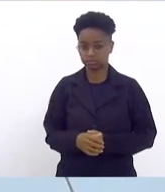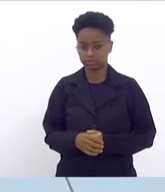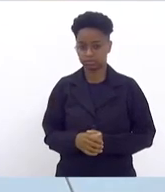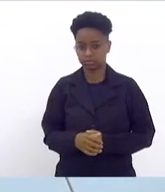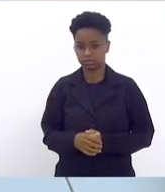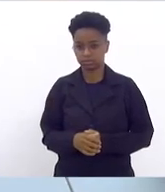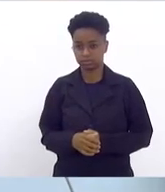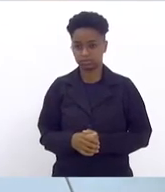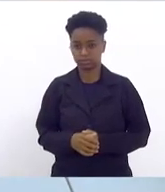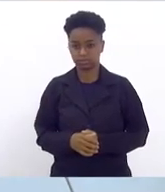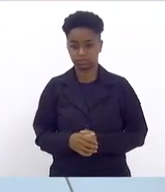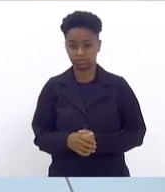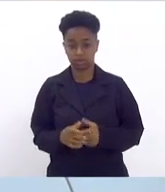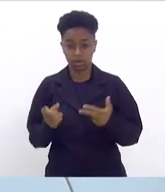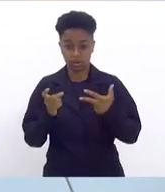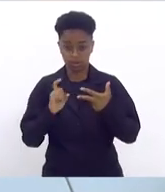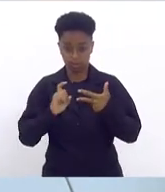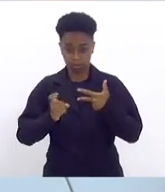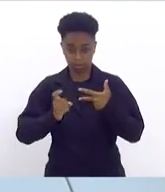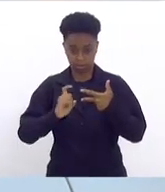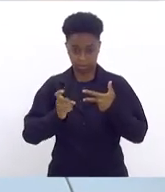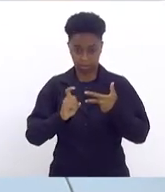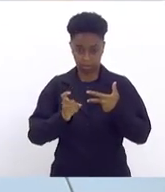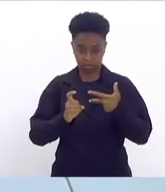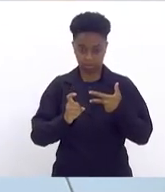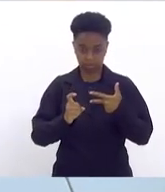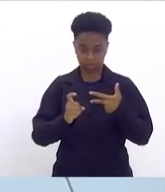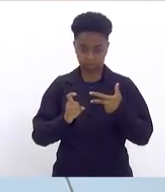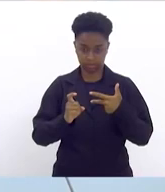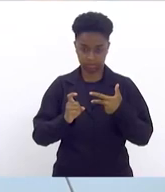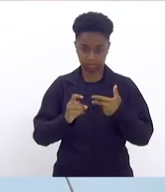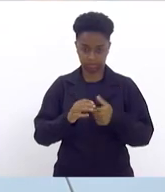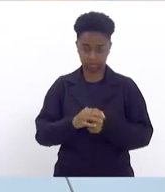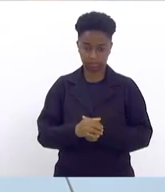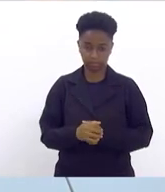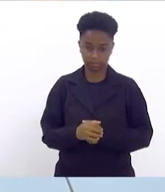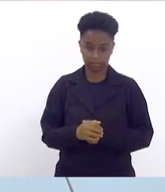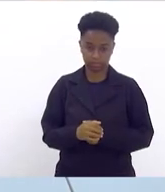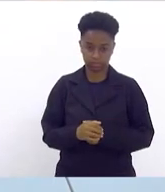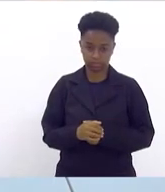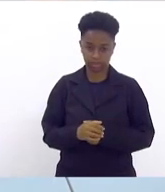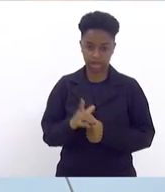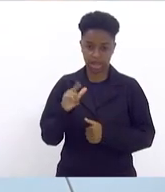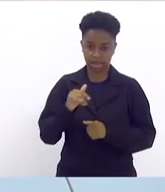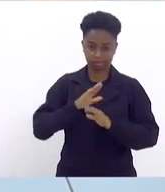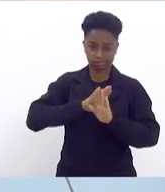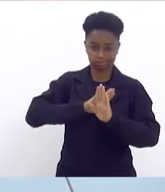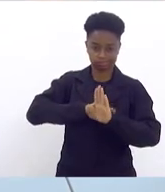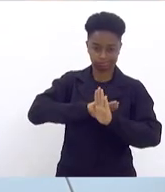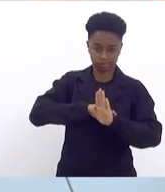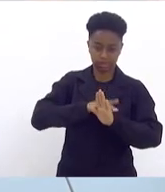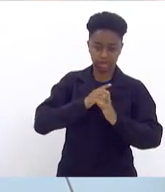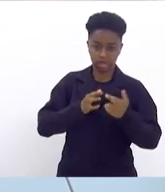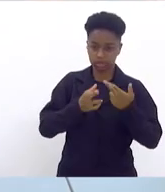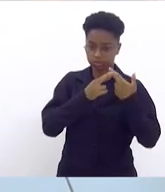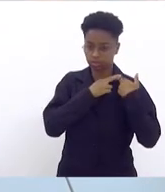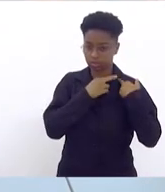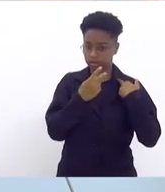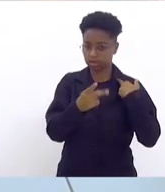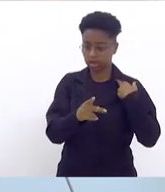O Poder Executivo, ele é inerente a ele que ele